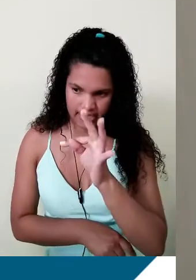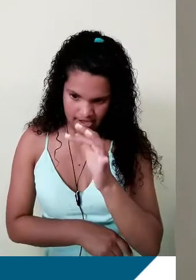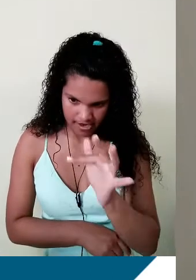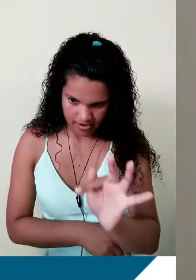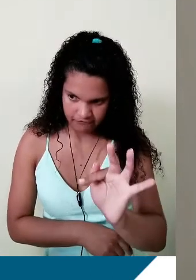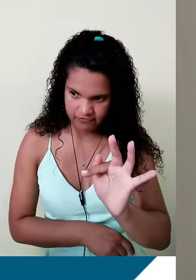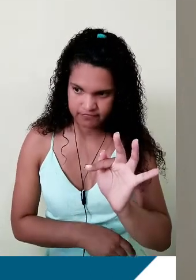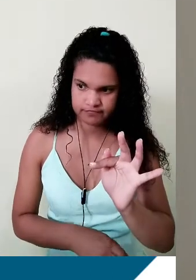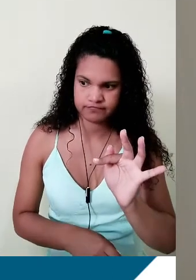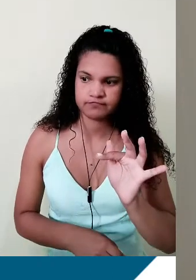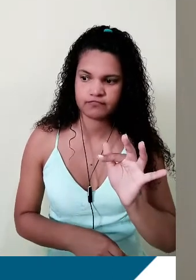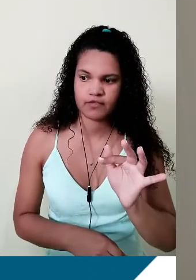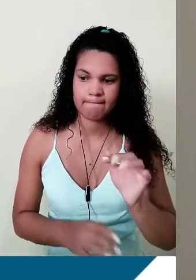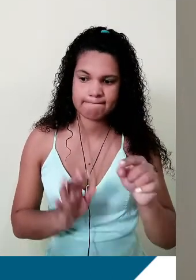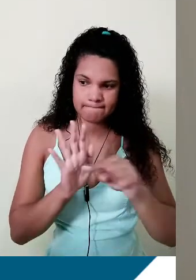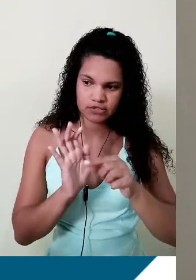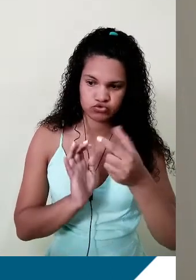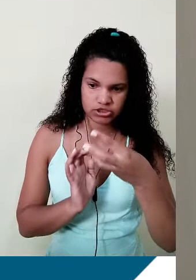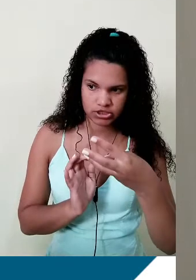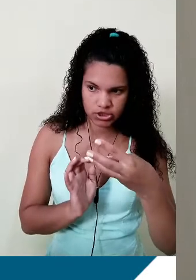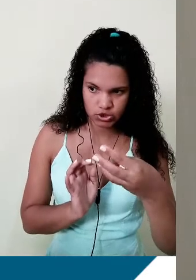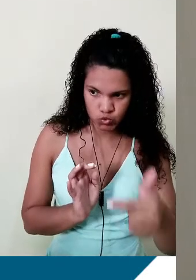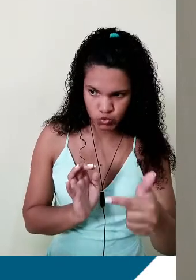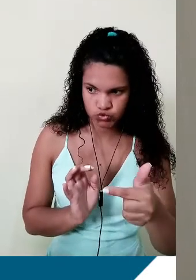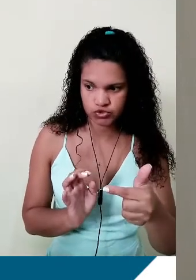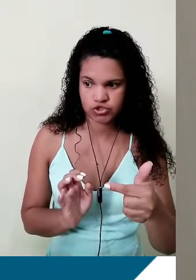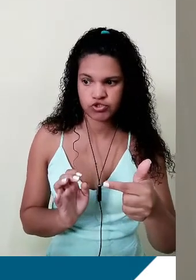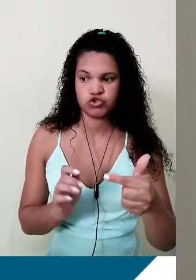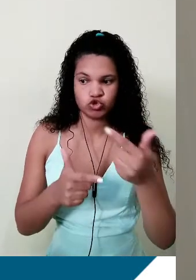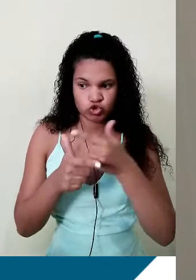menos 32 divididos por